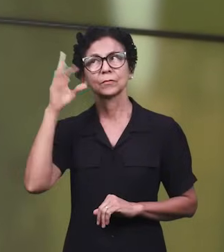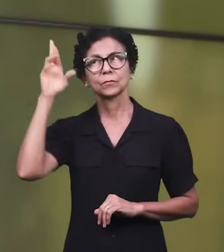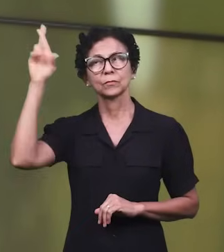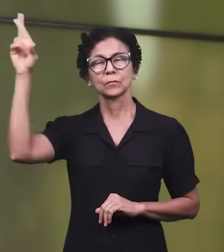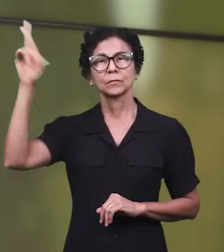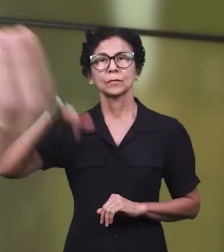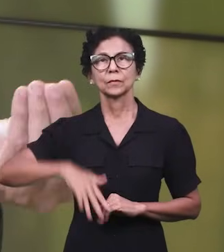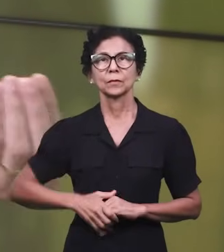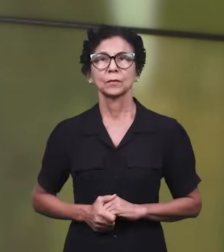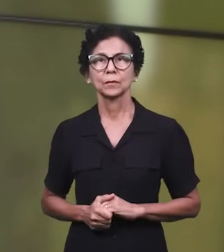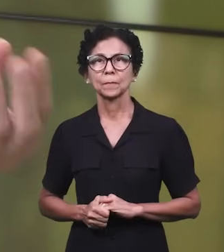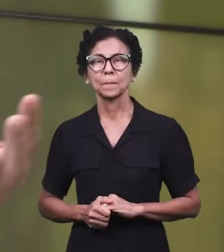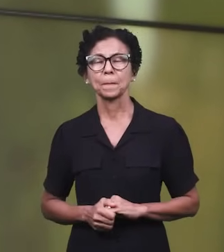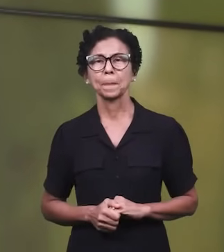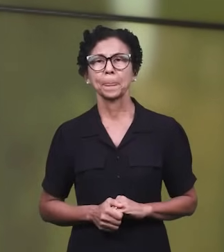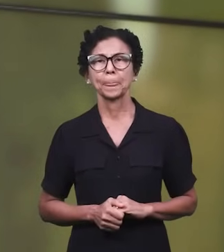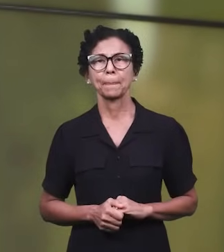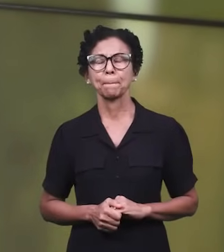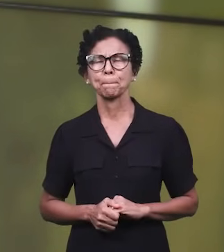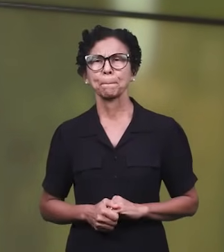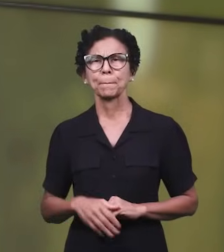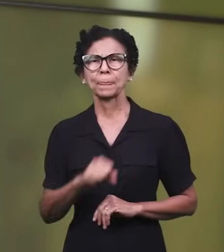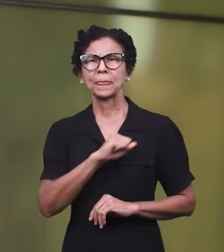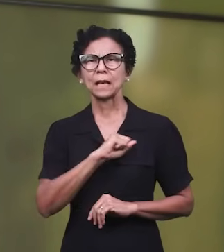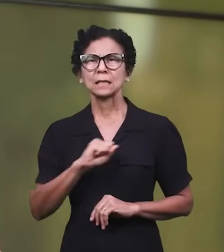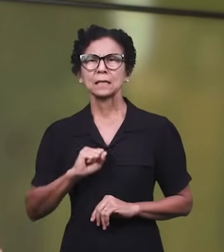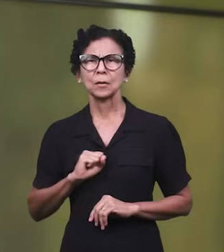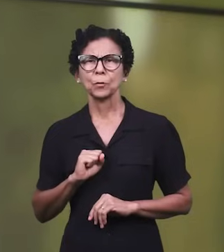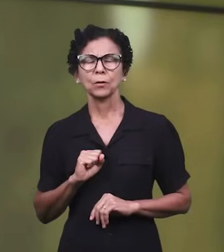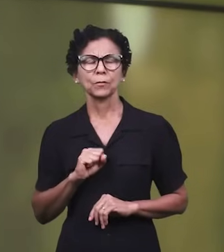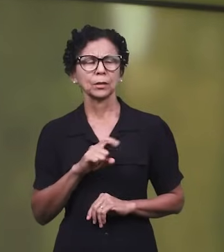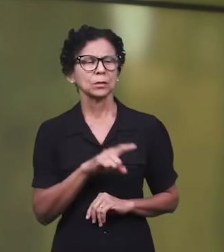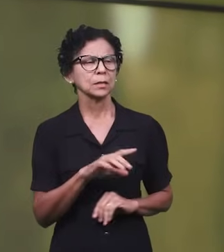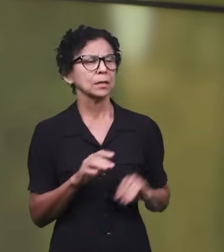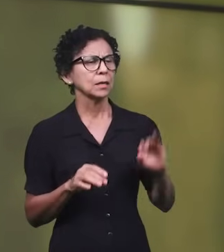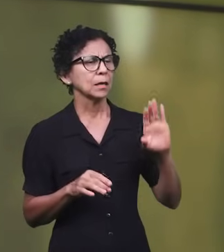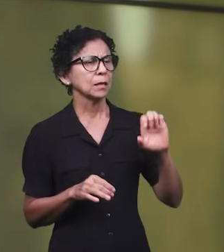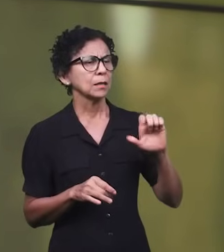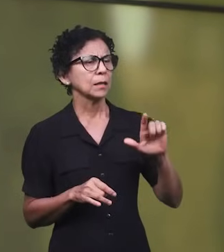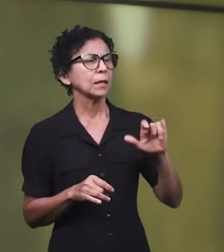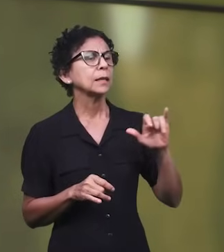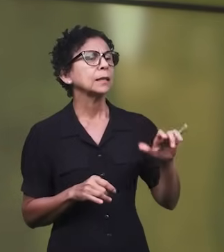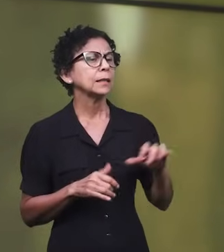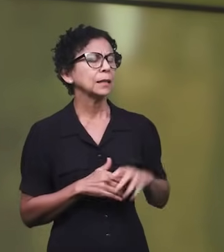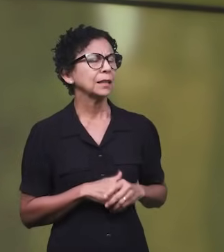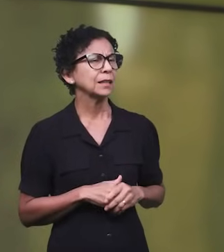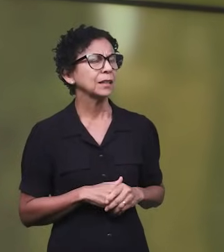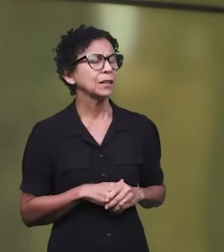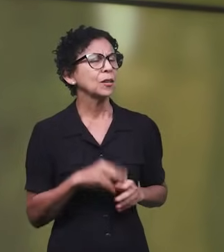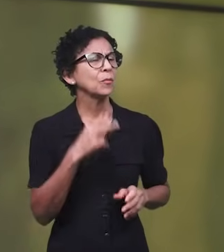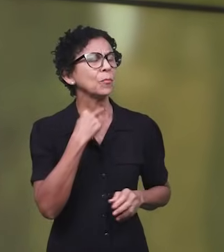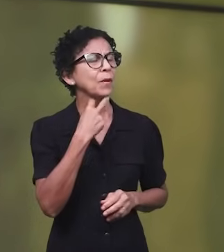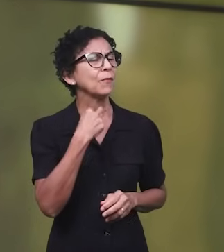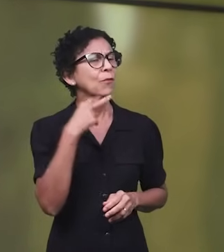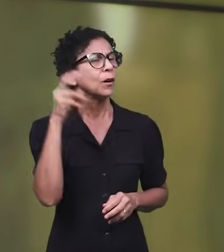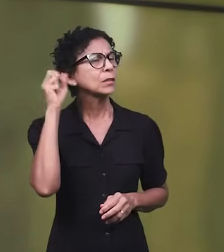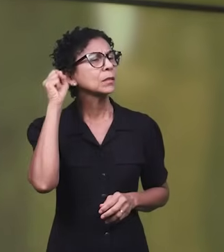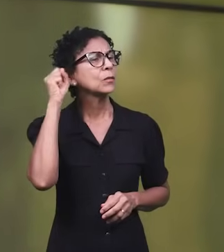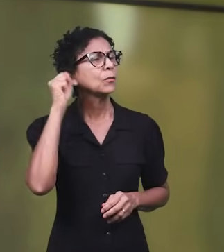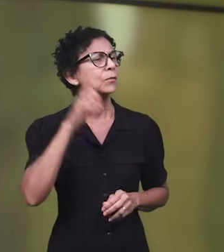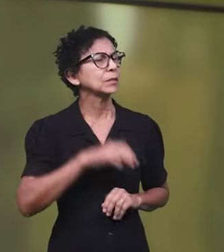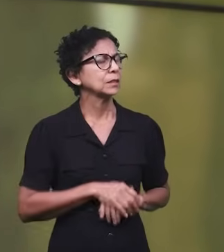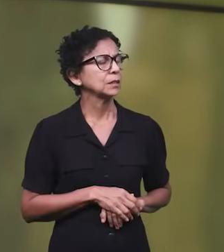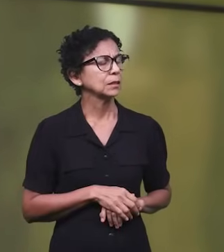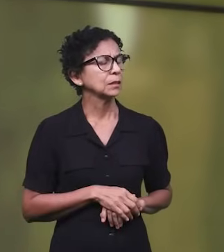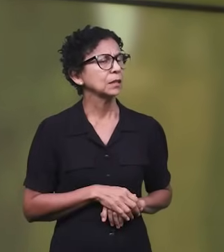Senhor falando, achou que era um homem não. Desde pequeno, os pais devem ensinar a criança a ouvir a voz. Isso aqui é o